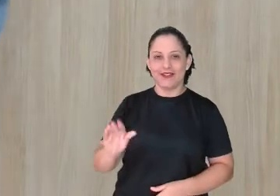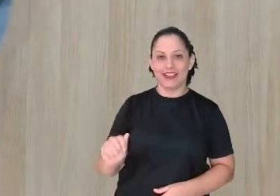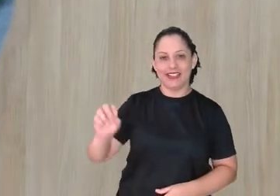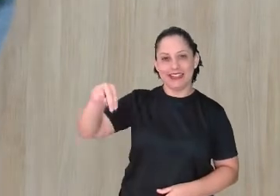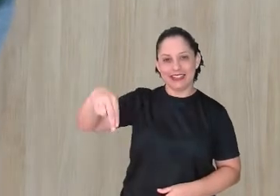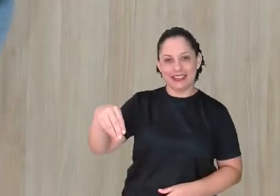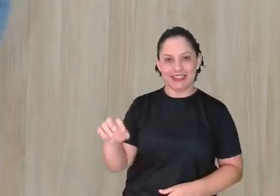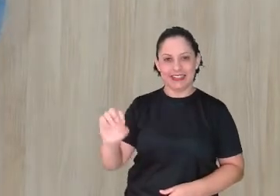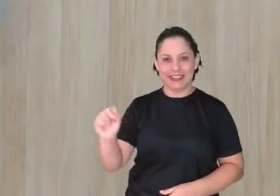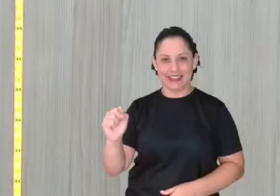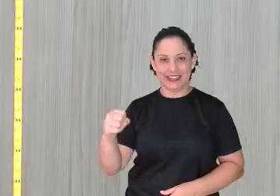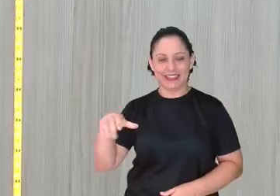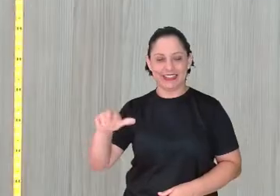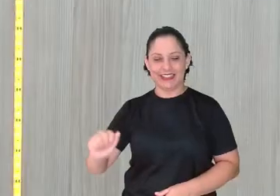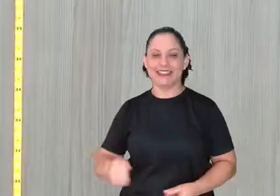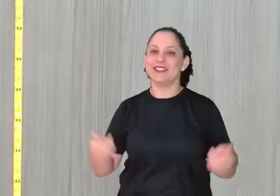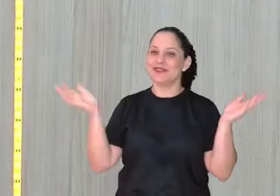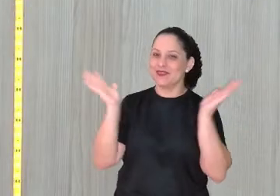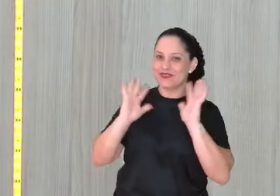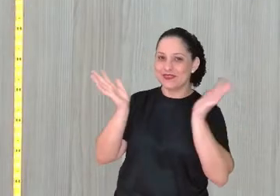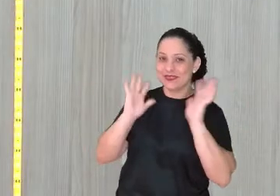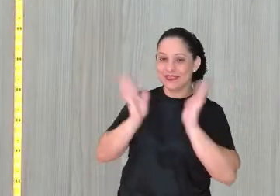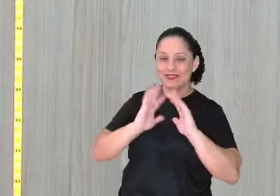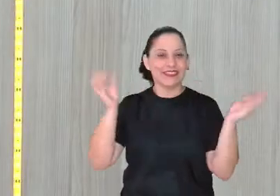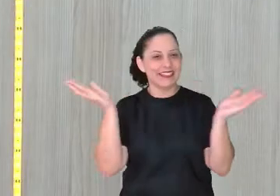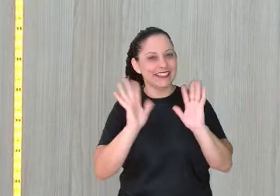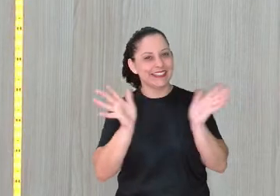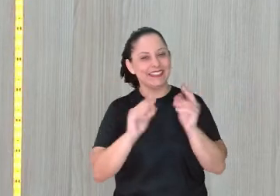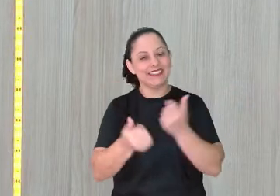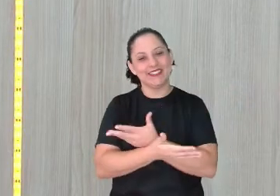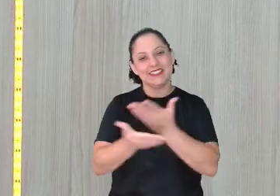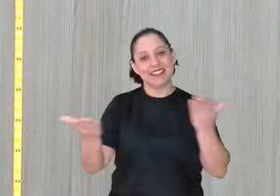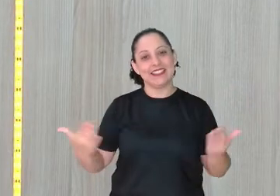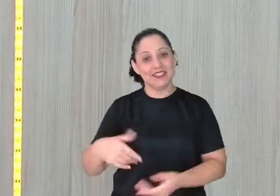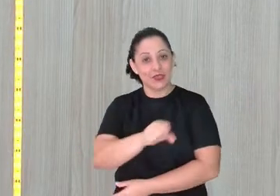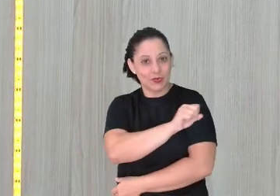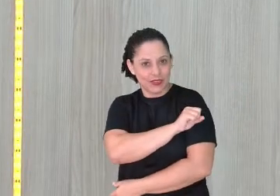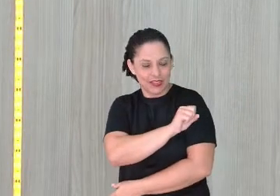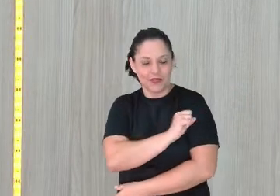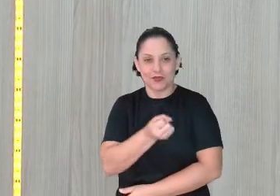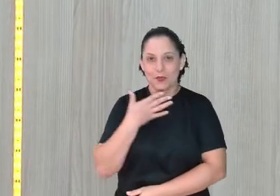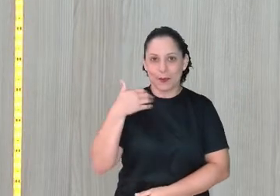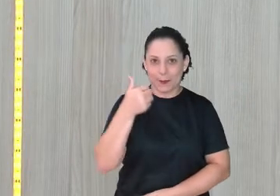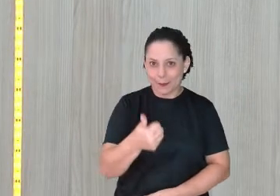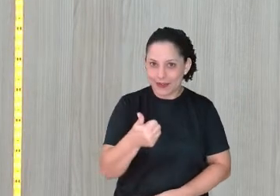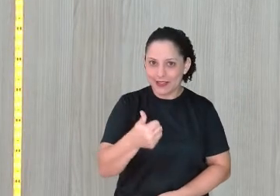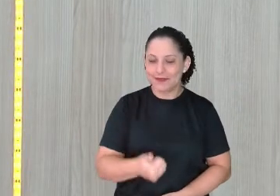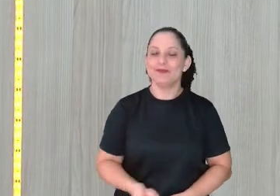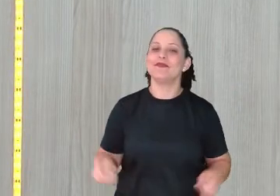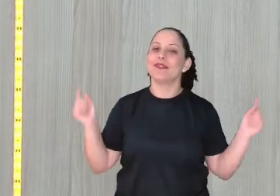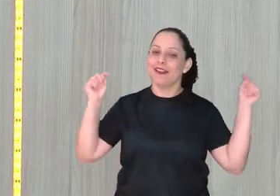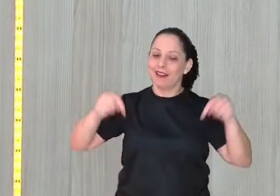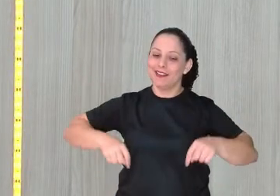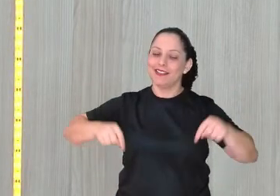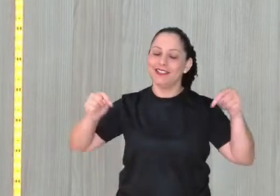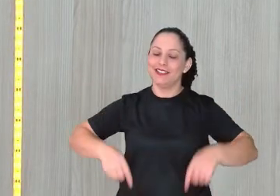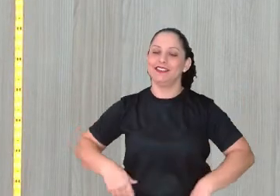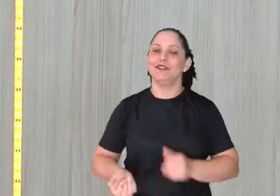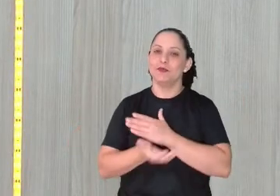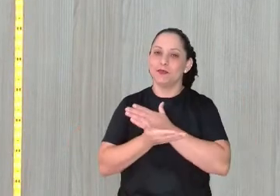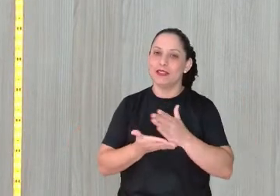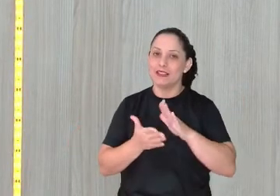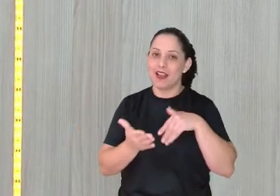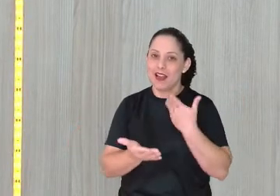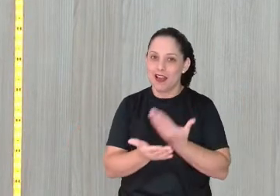Oi, professora. Oi, professora Carol. Oi, meu povo do 8º ano. Tudo bem com vocês? Estamos aqui, né? Iniciando mais uma